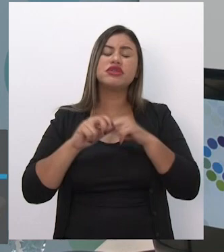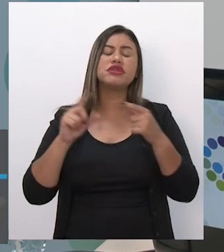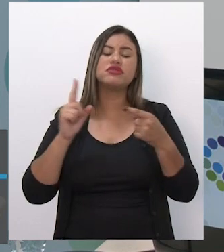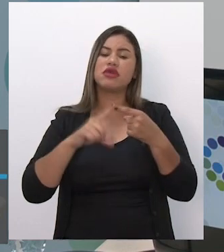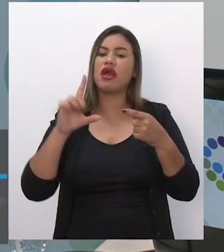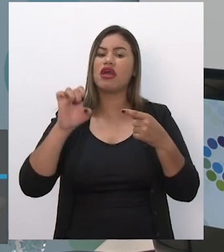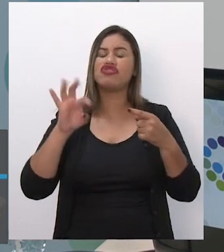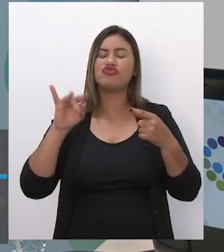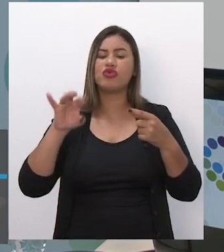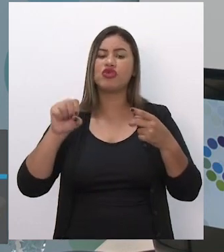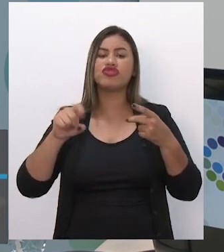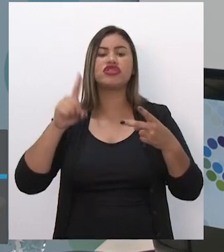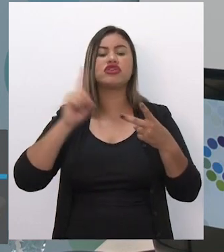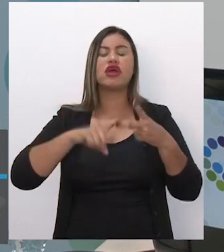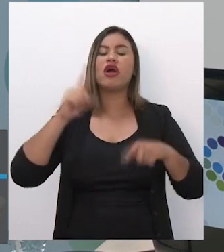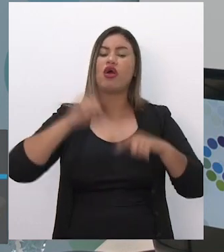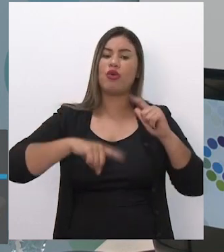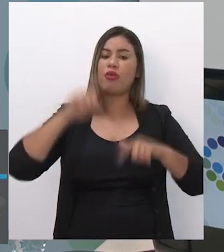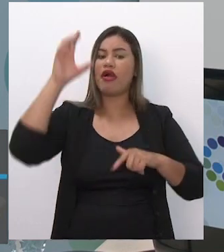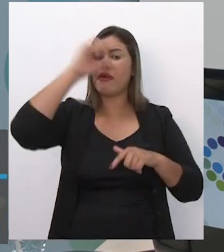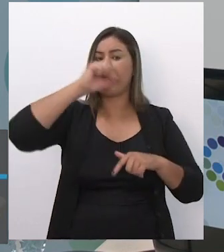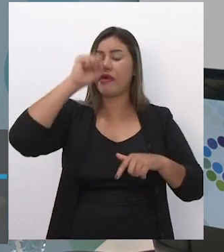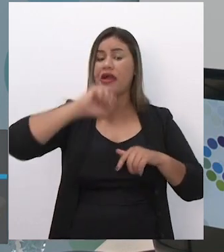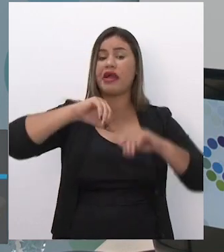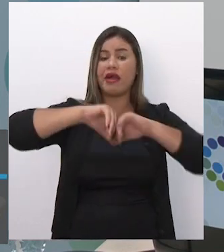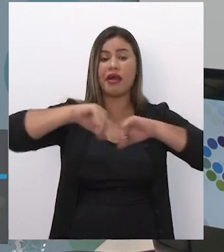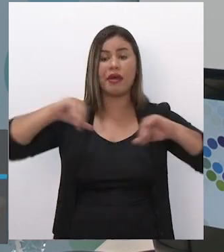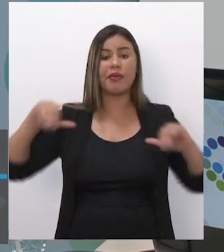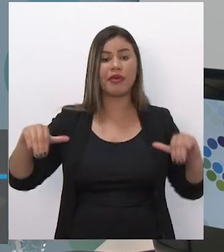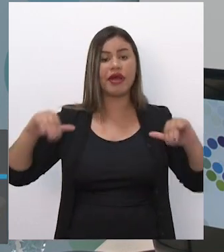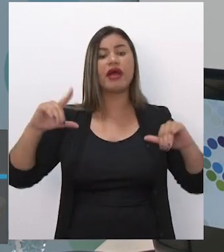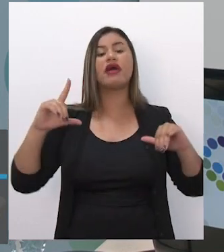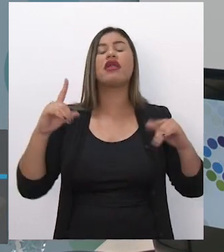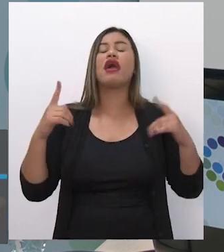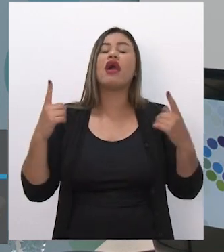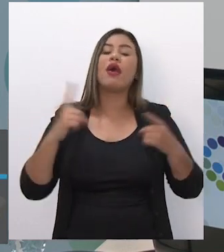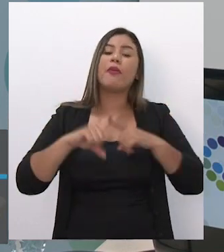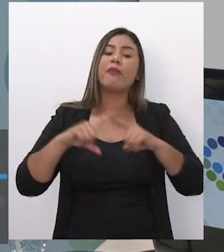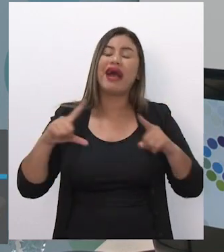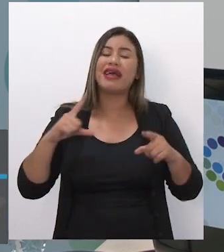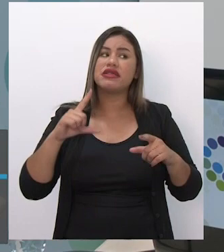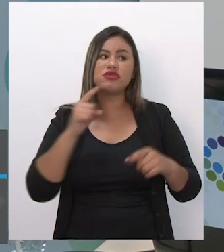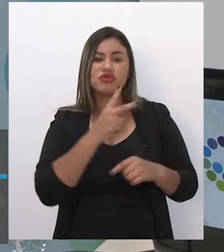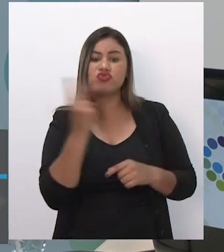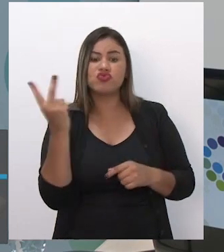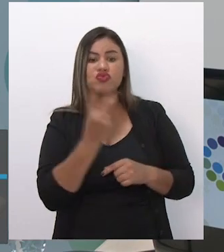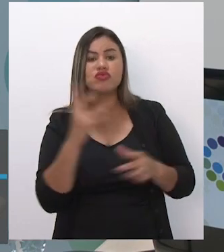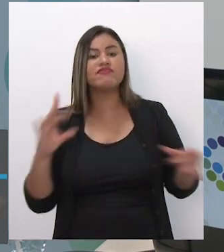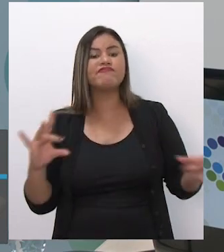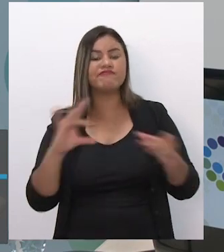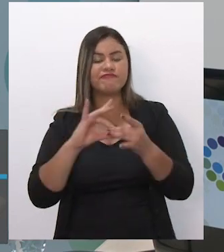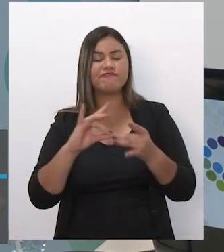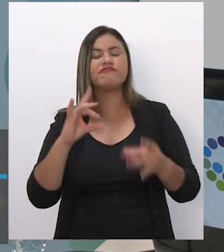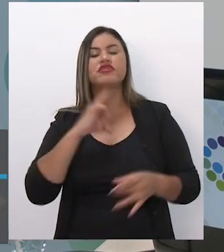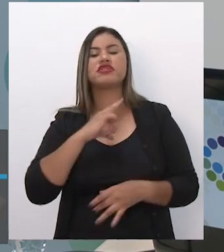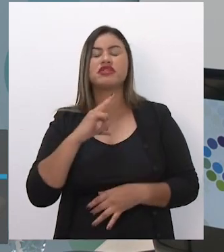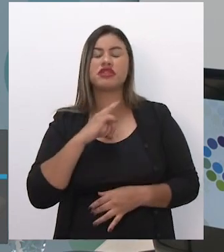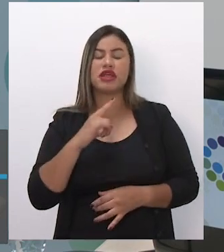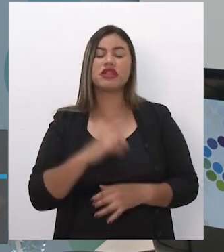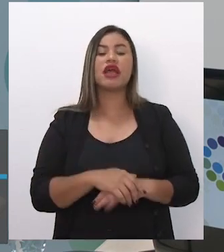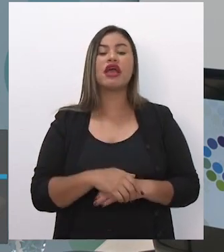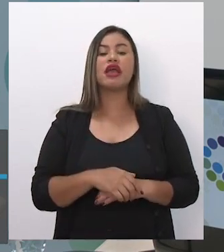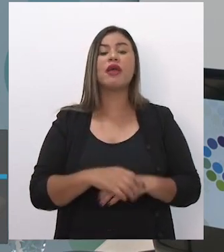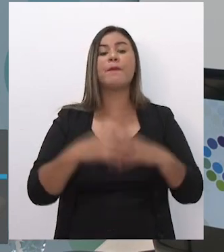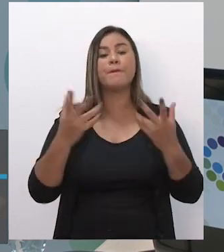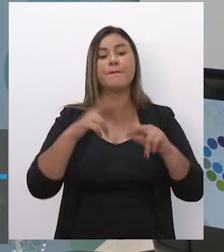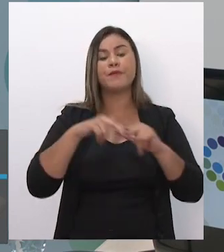objeto, elas também se separaram, mas existe uma relação de proximidade muito forte e é importante que o estudante